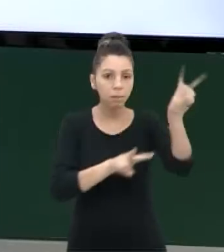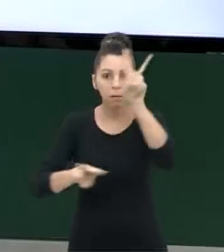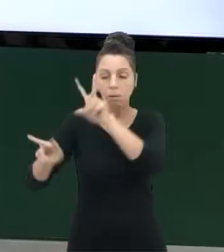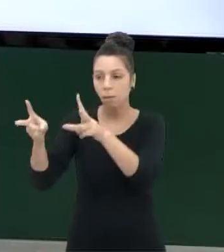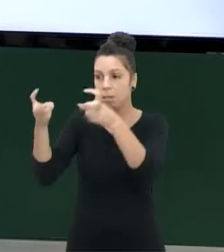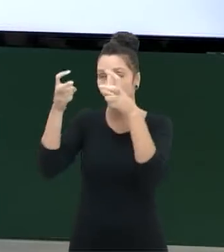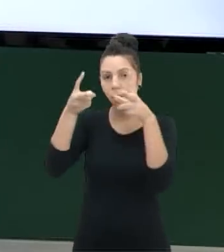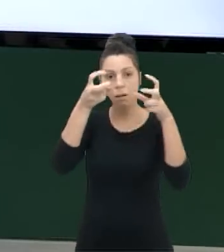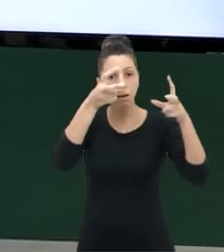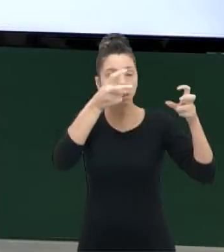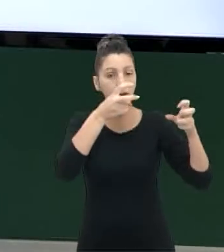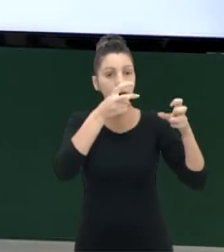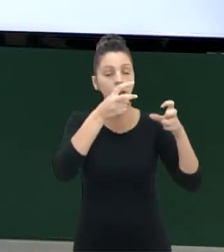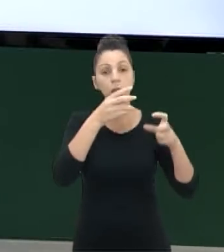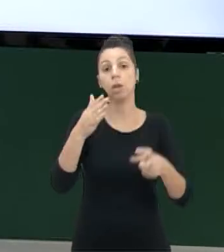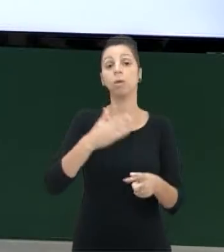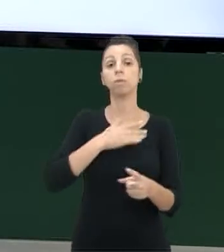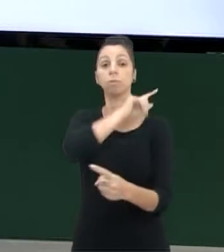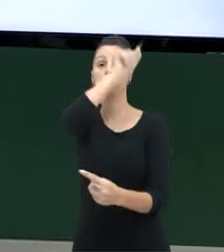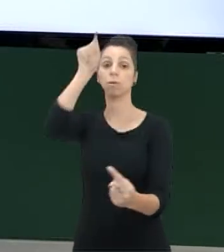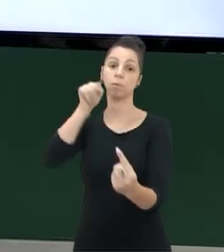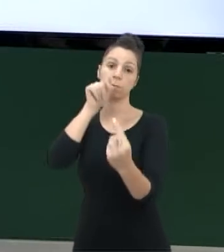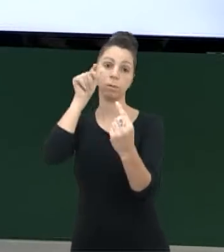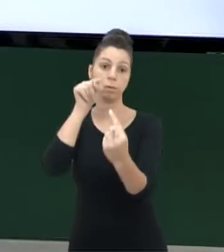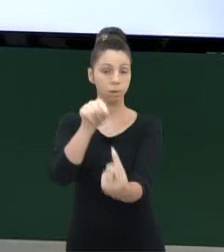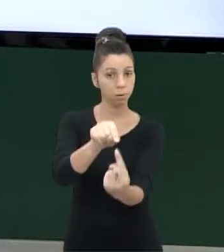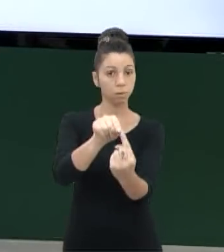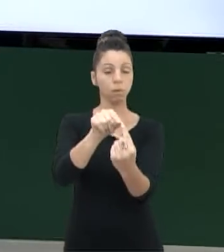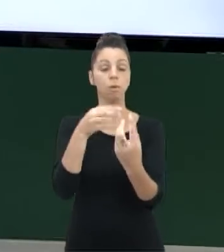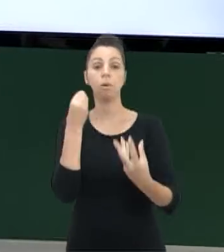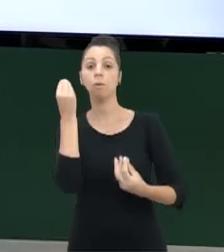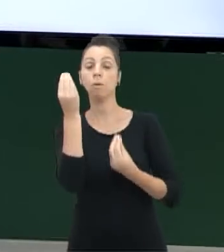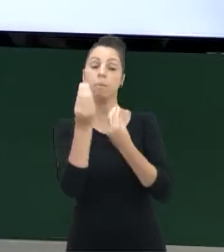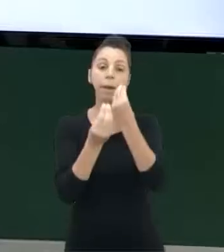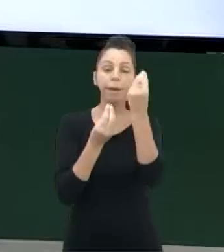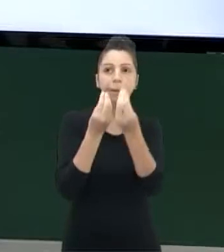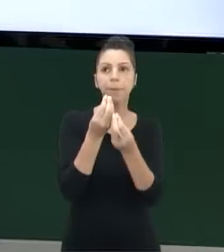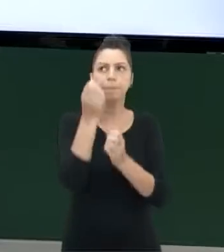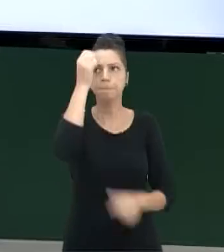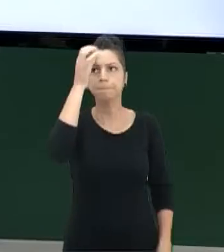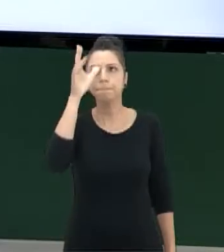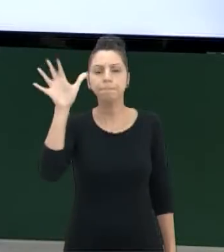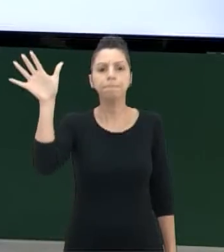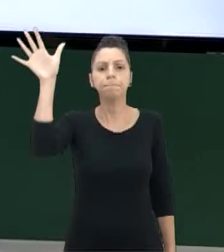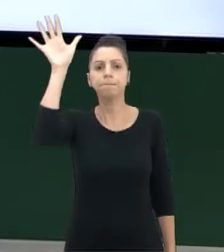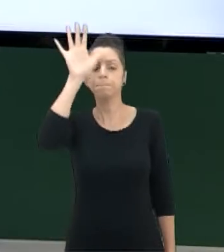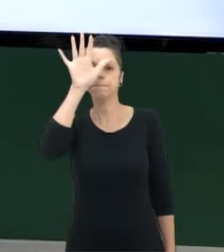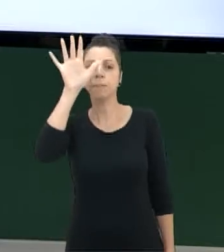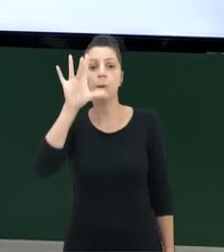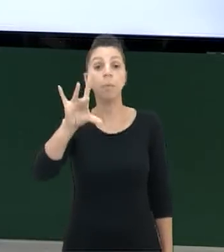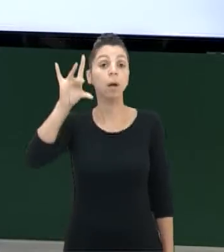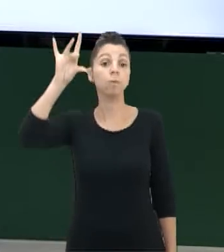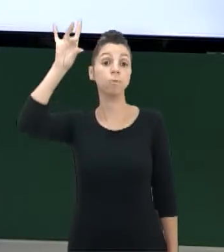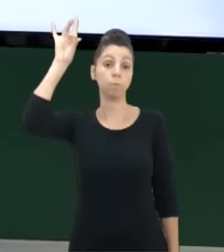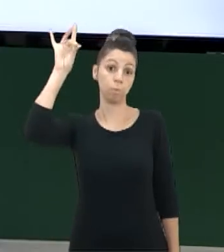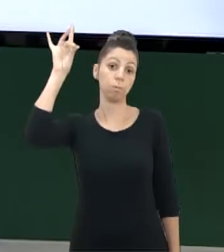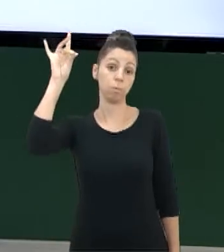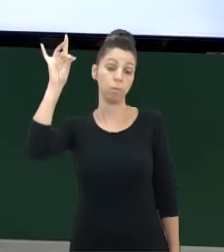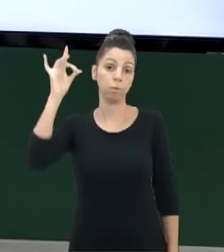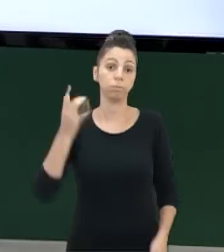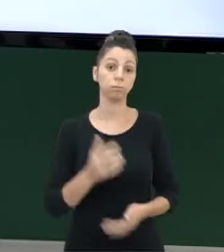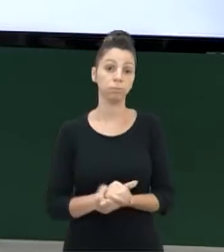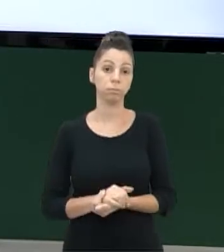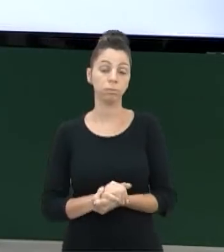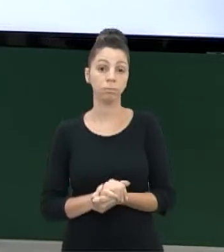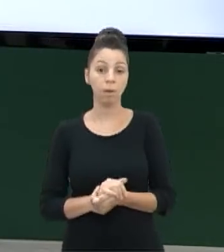as minhas metas, né? Isso está muito relacionado à maneira como eu penso, como eu escolho os pensamentos. Aí é